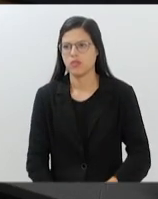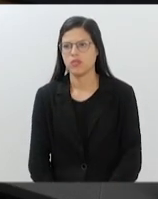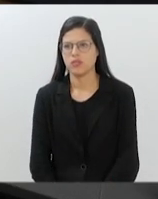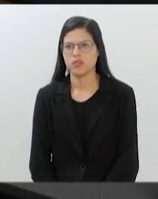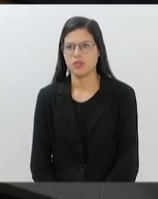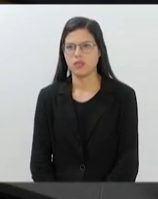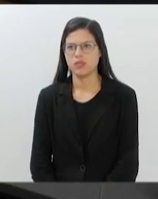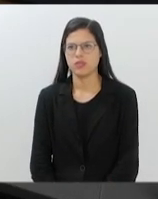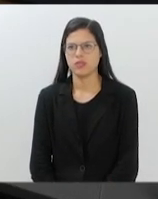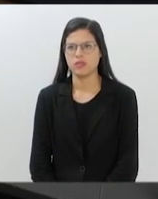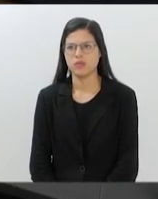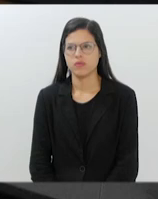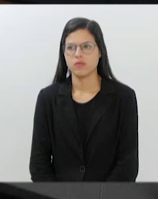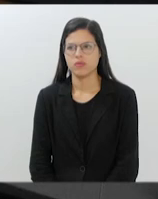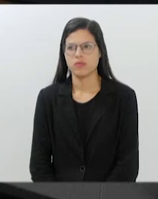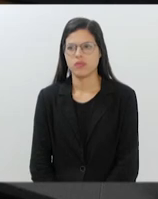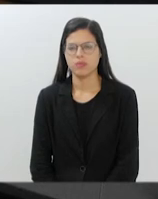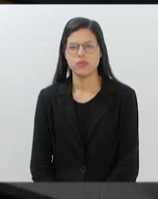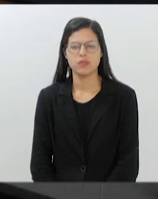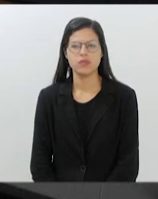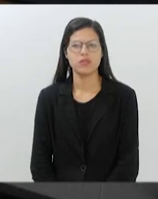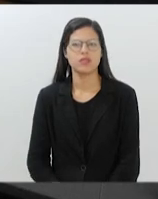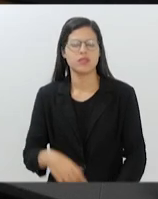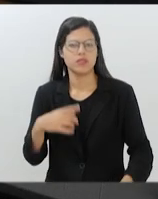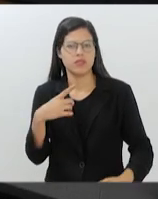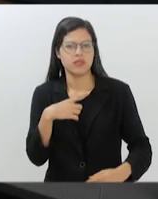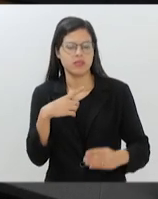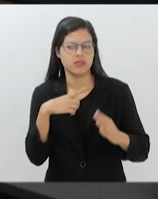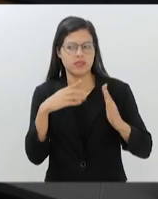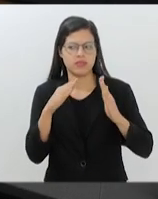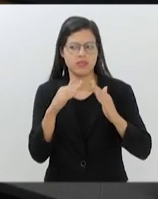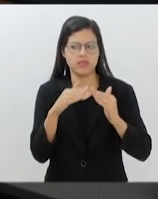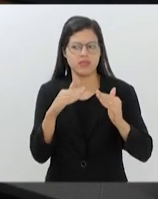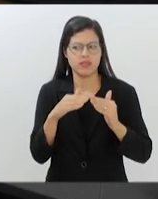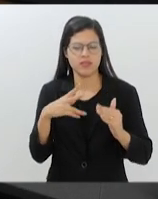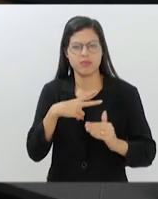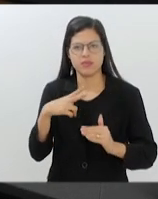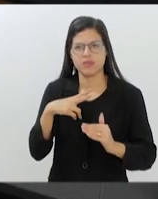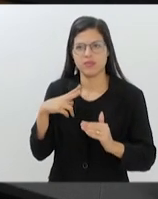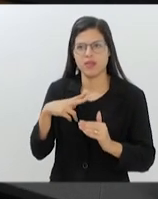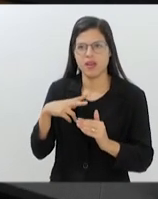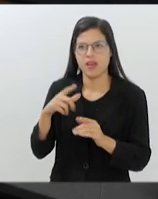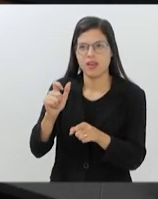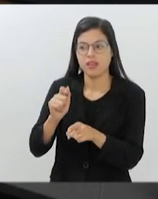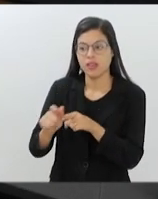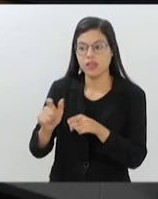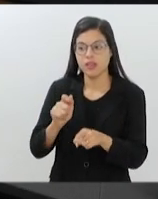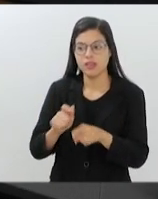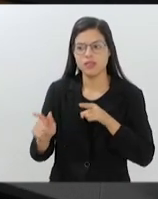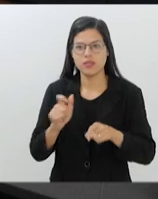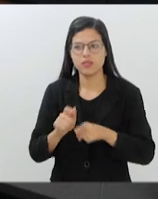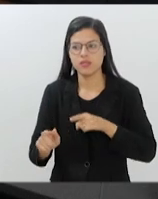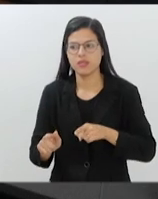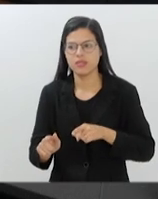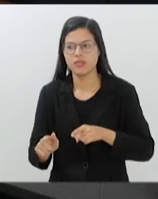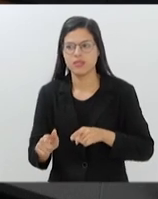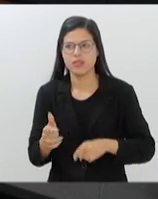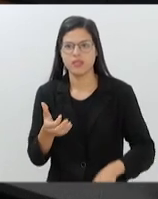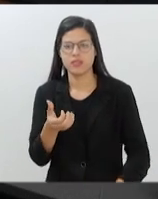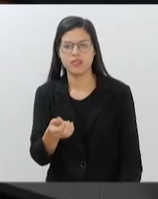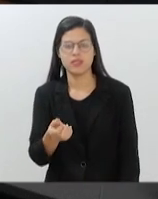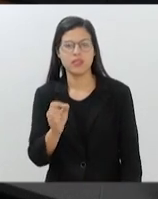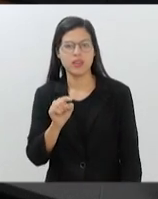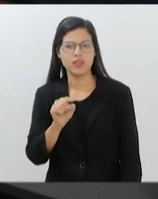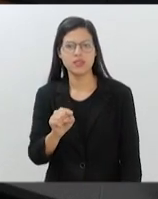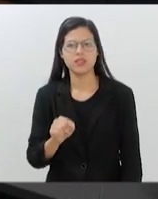o senhor tem imóvel próprio não não tem mora de aluguel Moro de aluguel quanto o senhor paga de aluguel acho que em torno de R 6.000